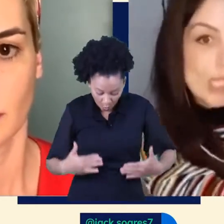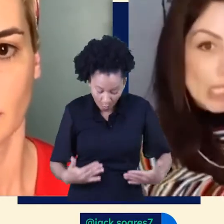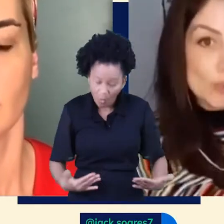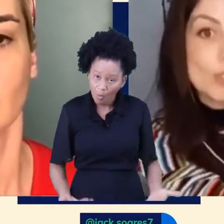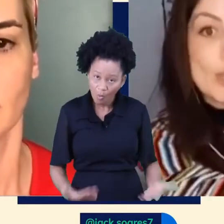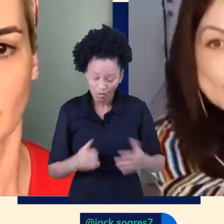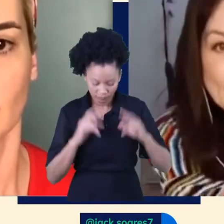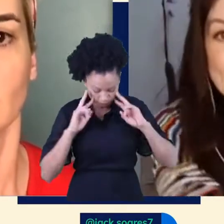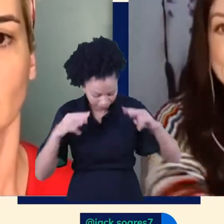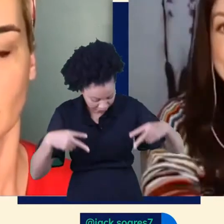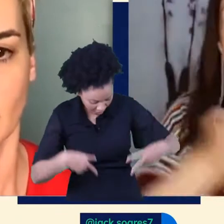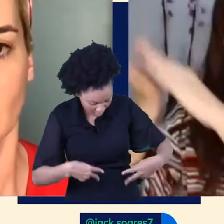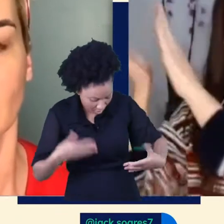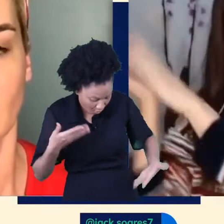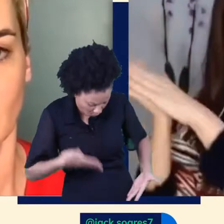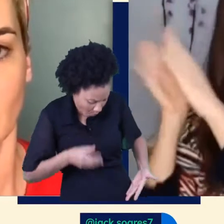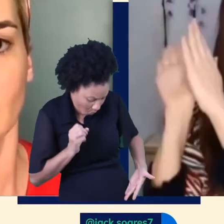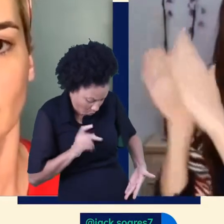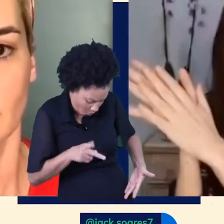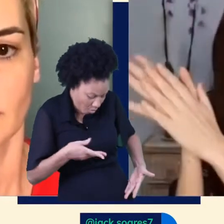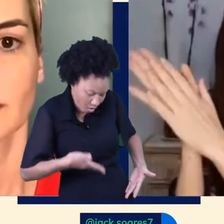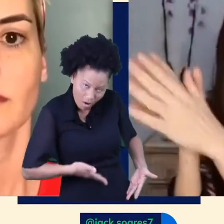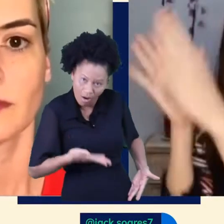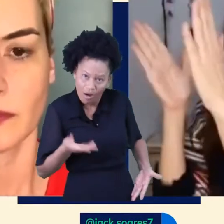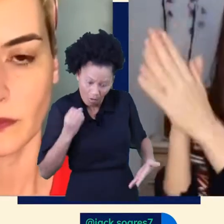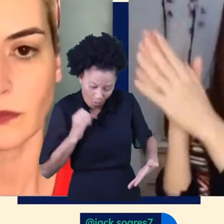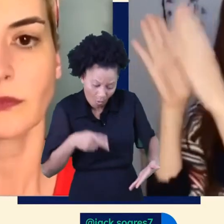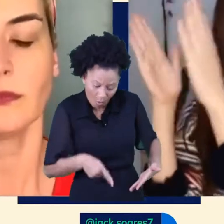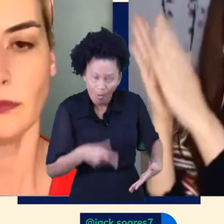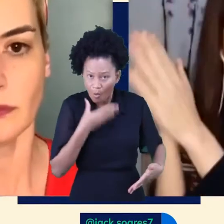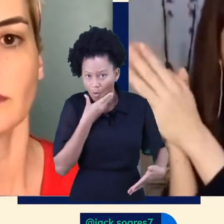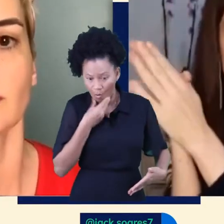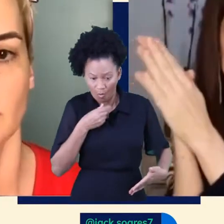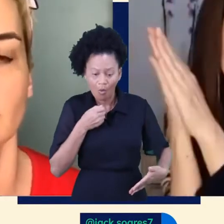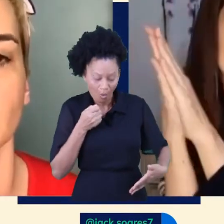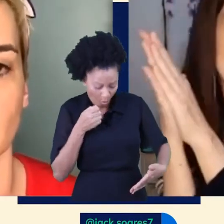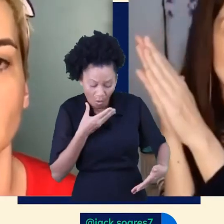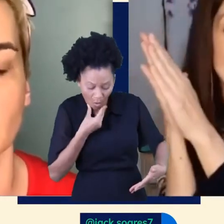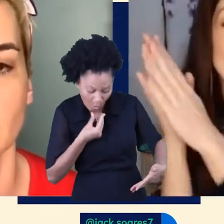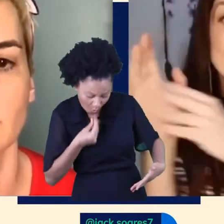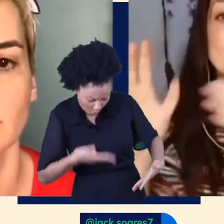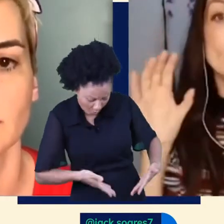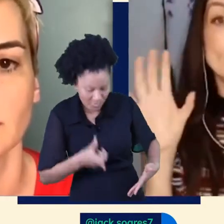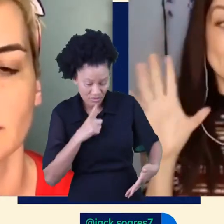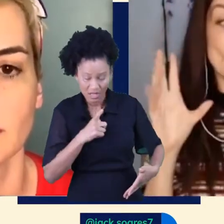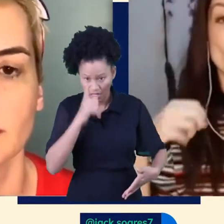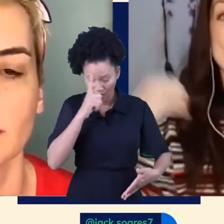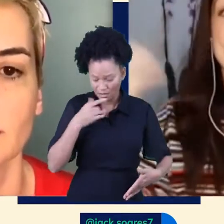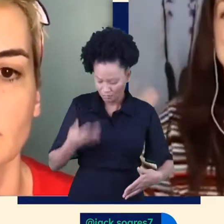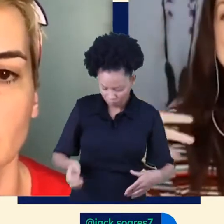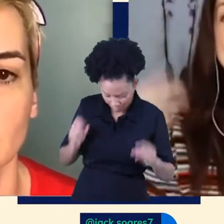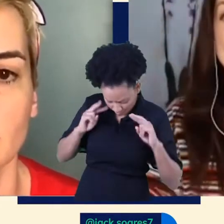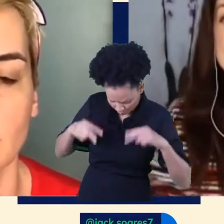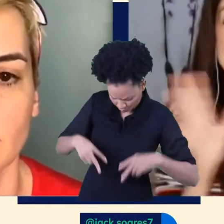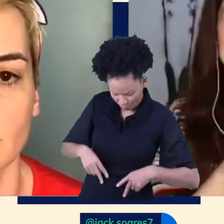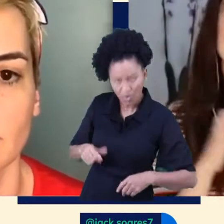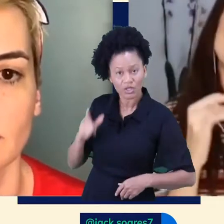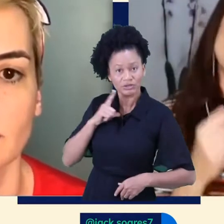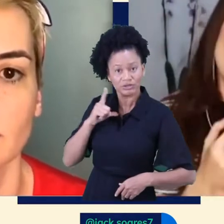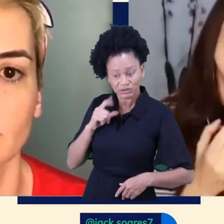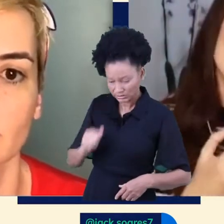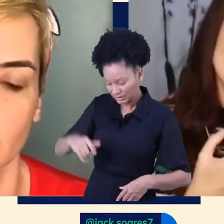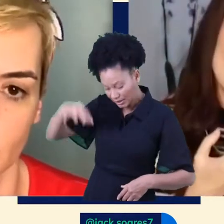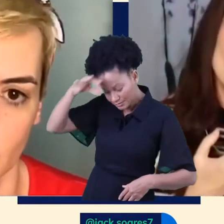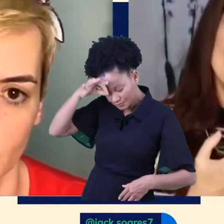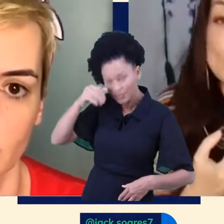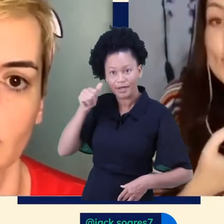um menino, tem um pênis. Ah, ok, olhei aqui, é uma vulva, é uma menina, né? Então, o fenótipo é isso, é o que se apresenta. Aí a gente